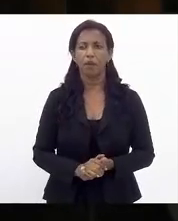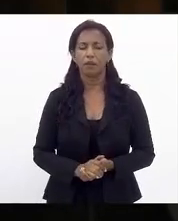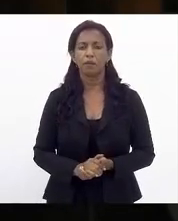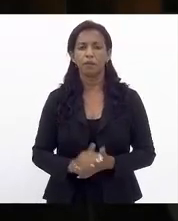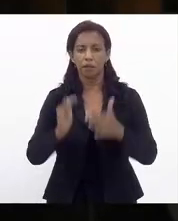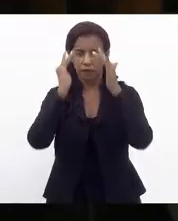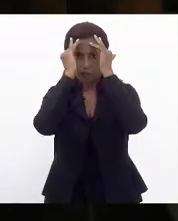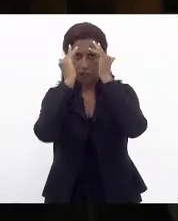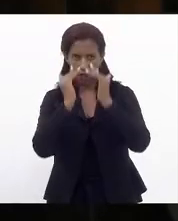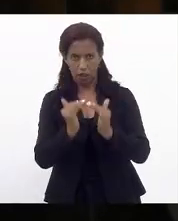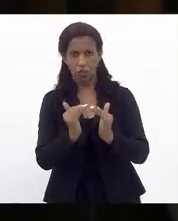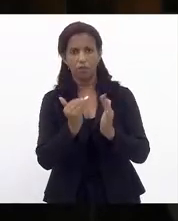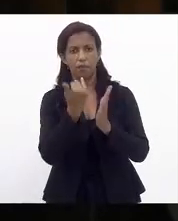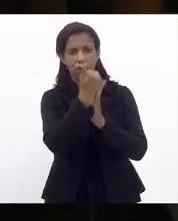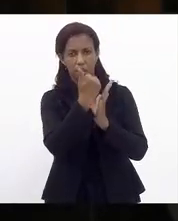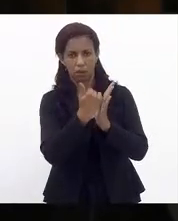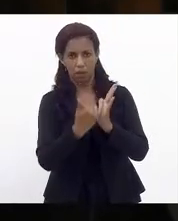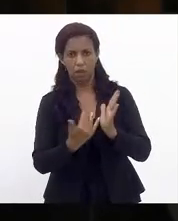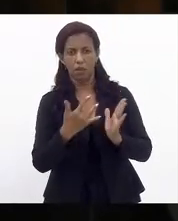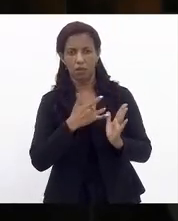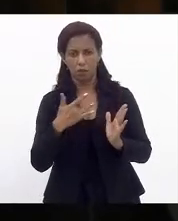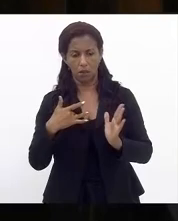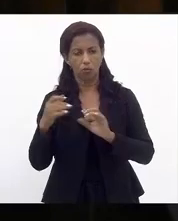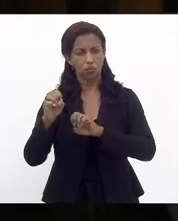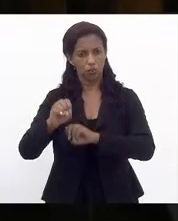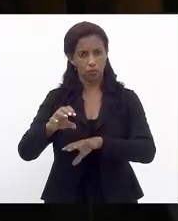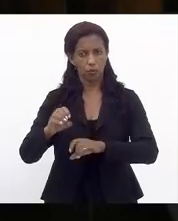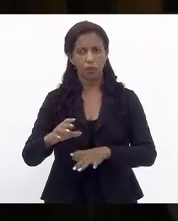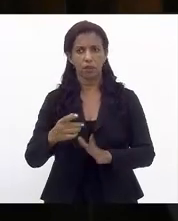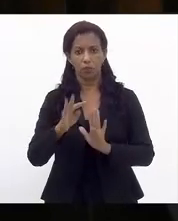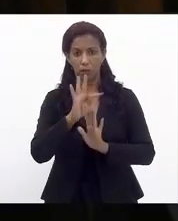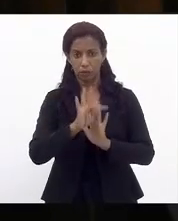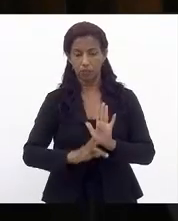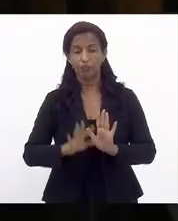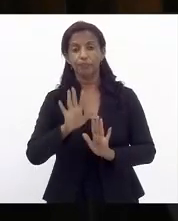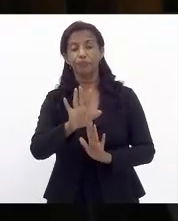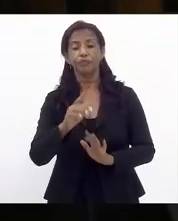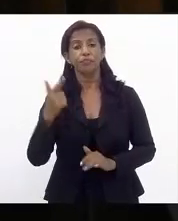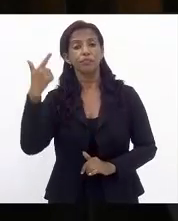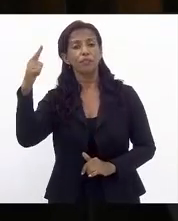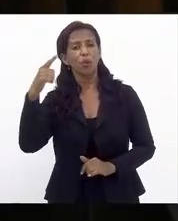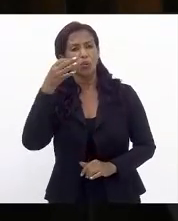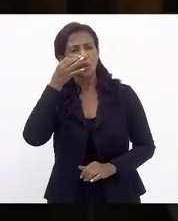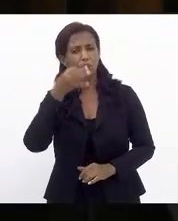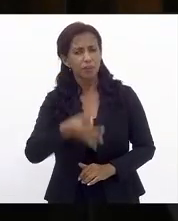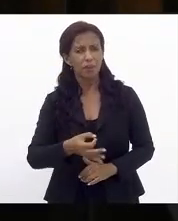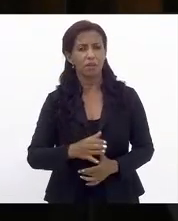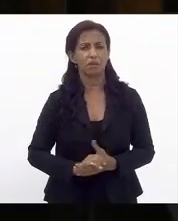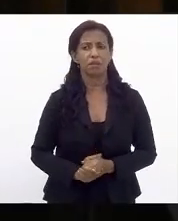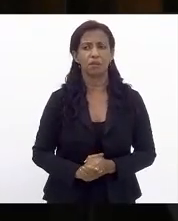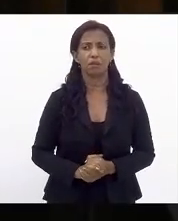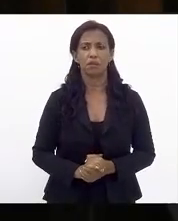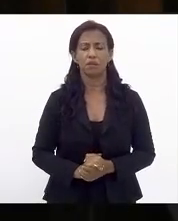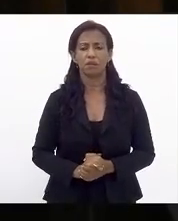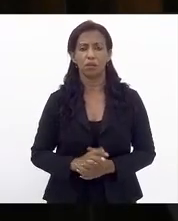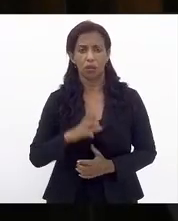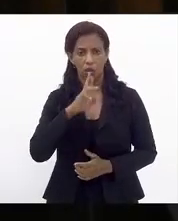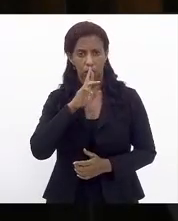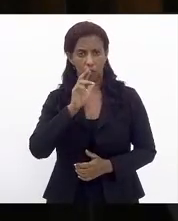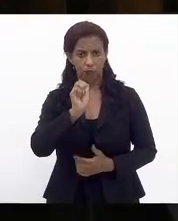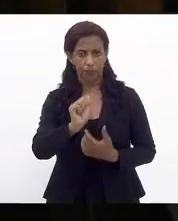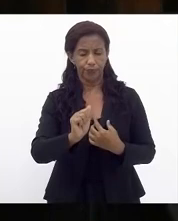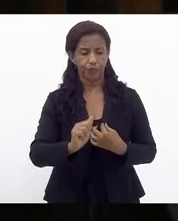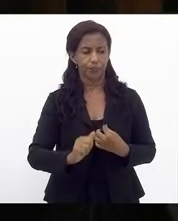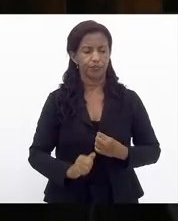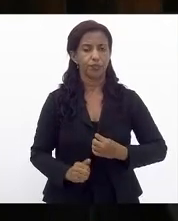nesta lei deverão respeitar o cumprimento dos mesmos funcionários saúde e educação texto agora eu queria fazer uma outra observação Rodrigo